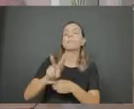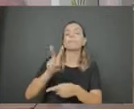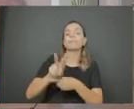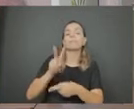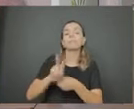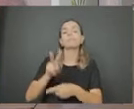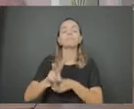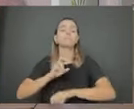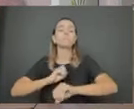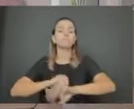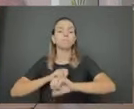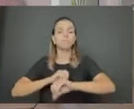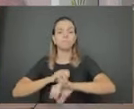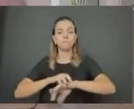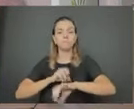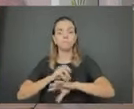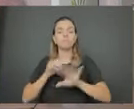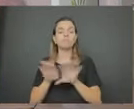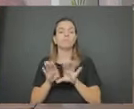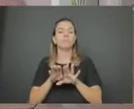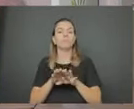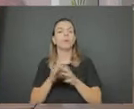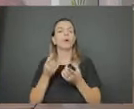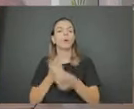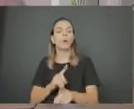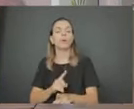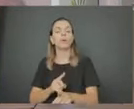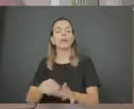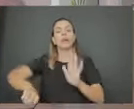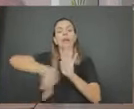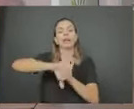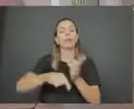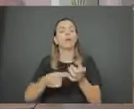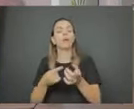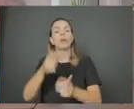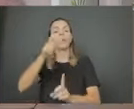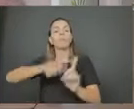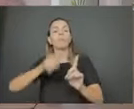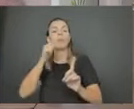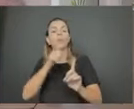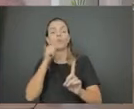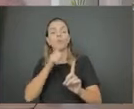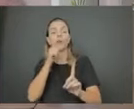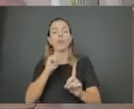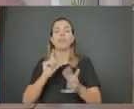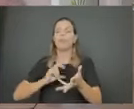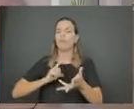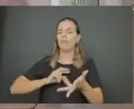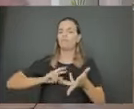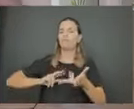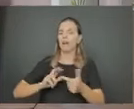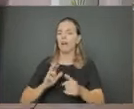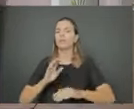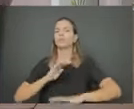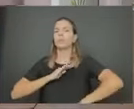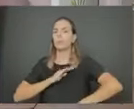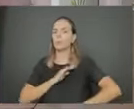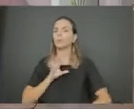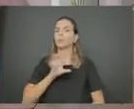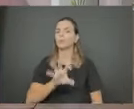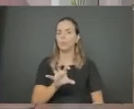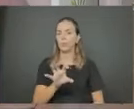educação e o combate nos crimes contra a mulher, né? Nós temos várias demandas nesse sentido, né? No nosso aplicativo,